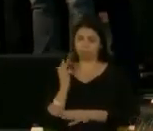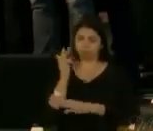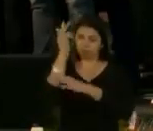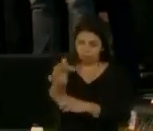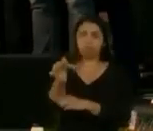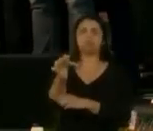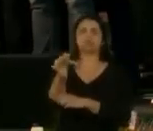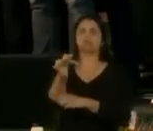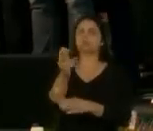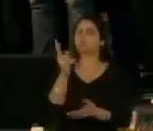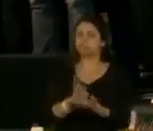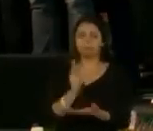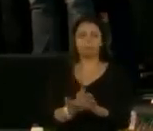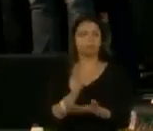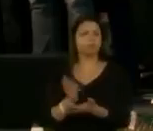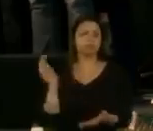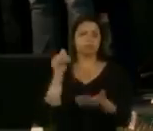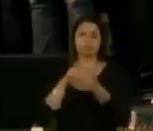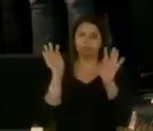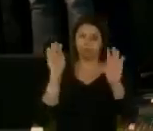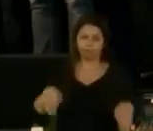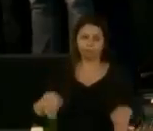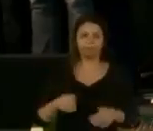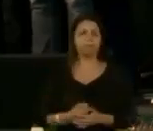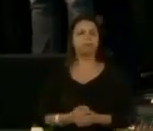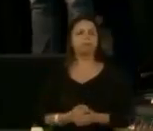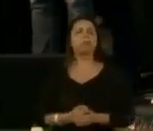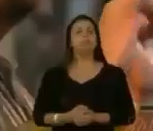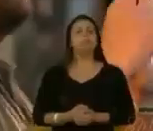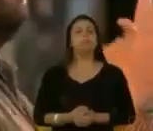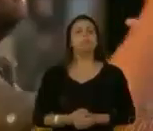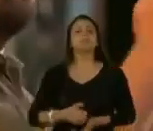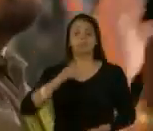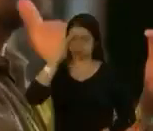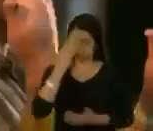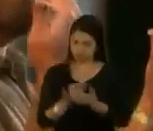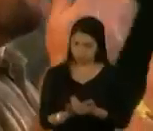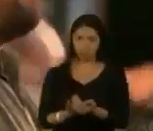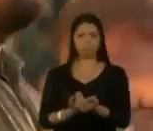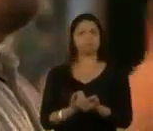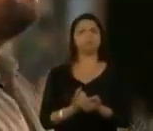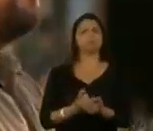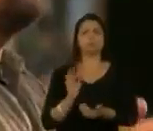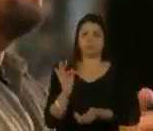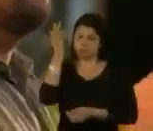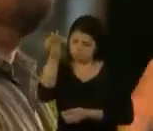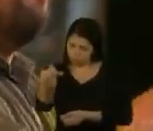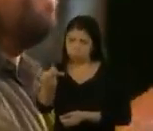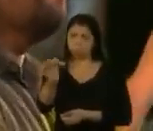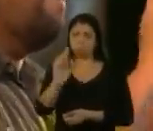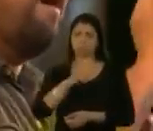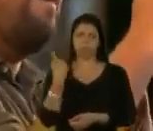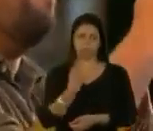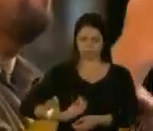mesmo no dia do ponto final. E nós queremos que esse currículo lá na frente, obviamente, nos leve